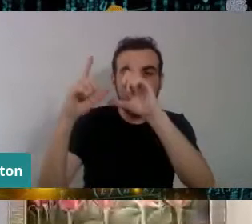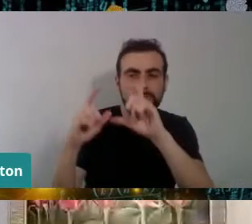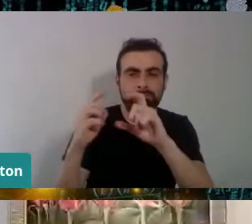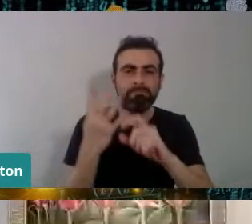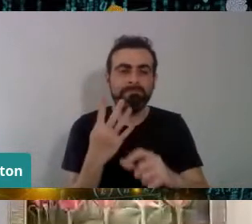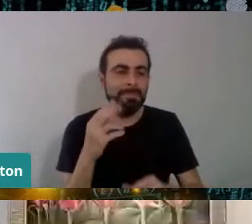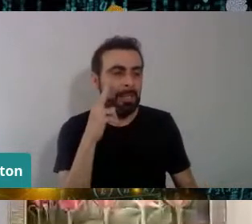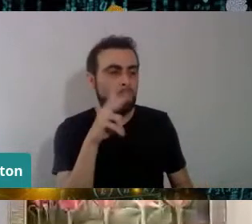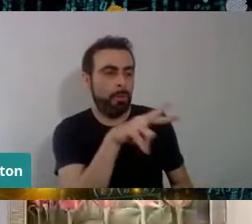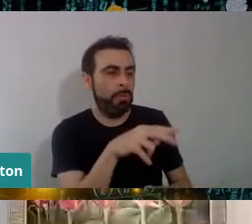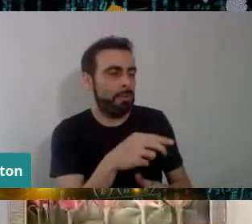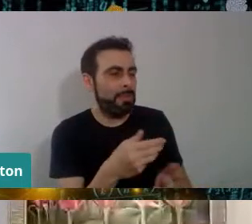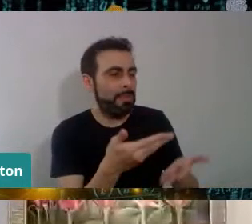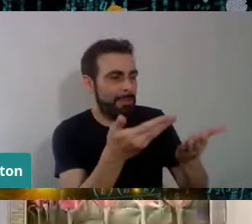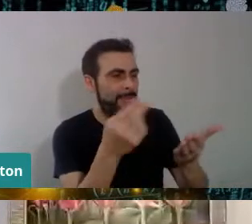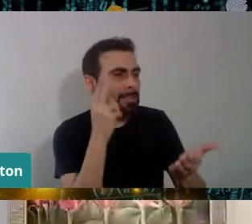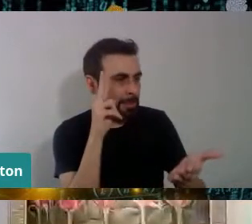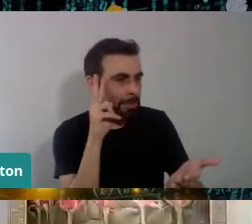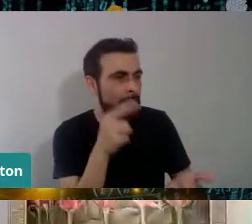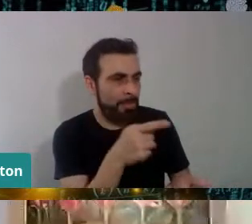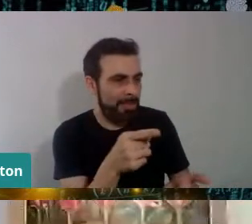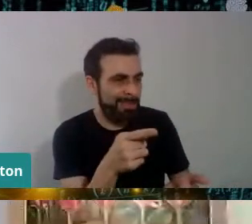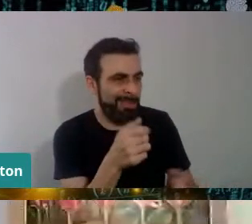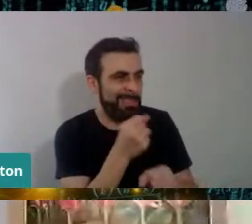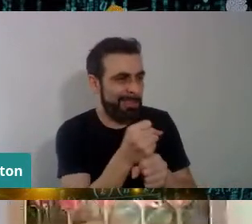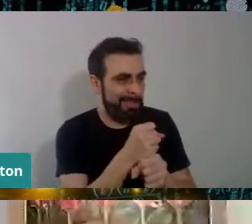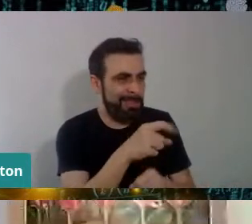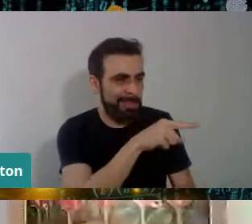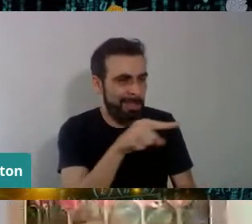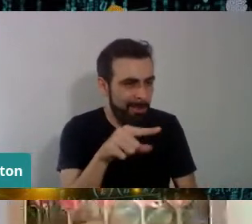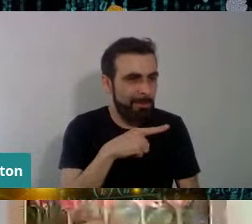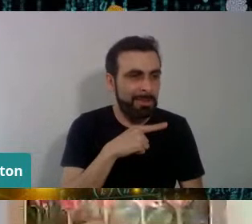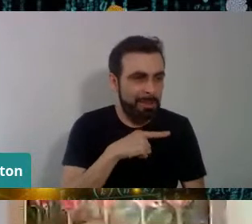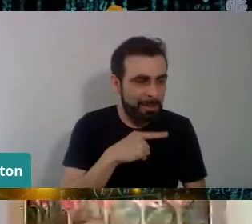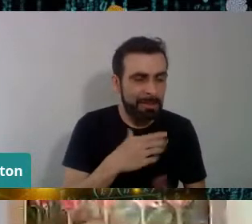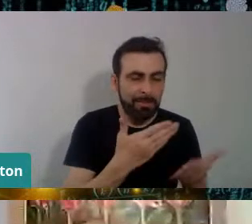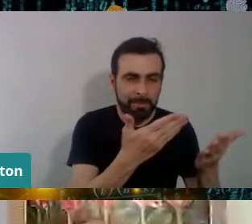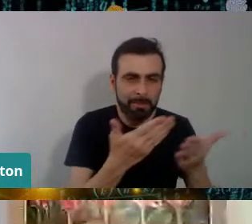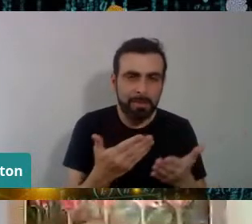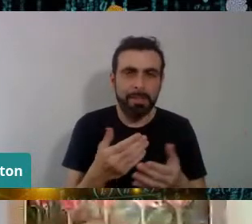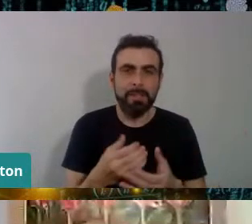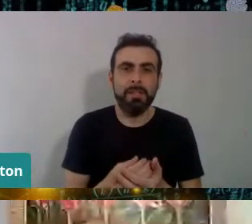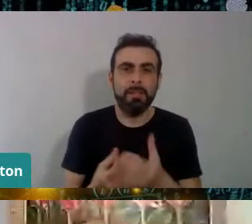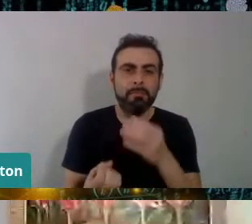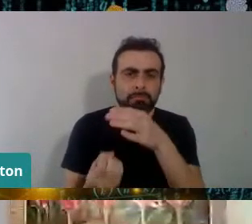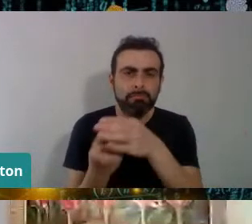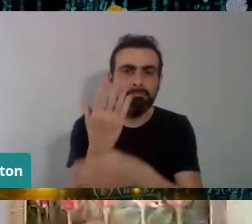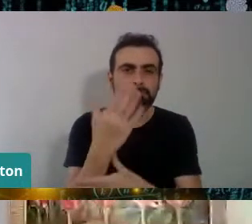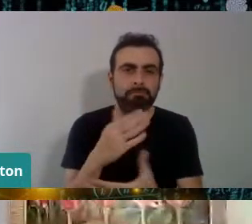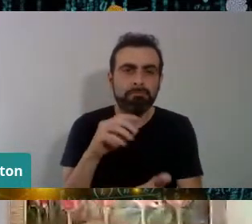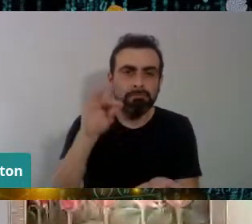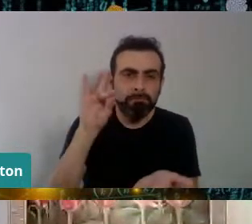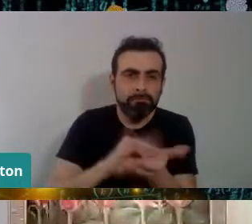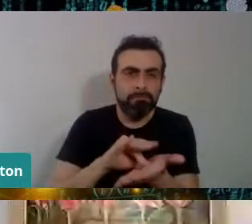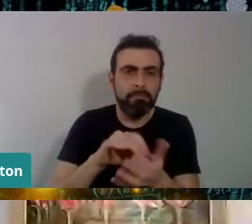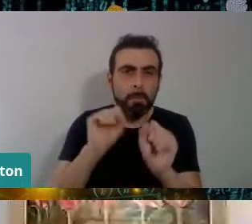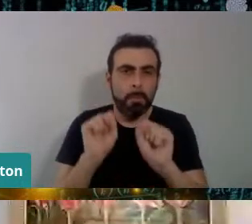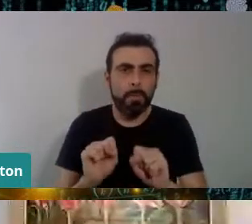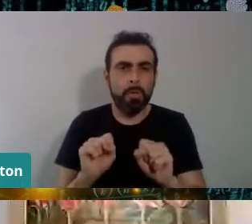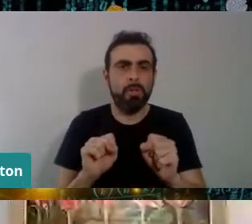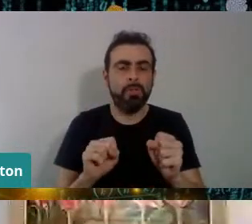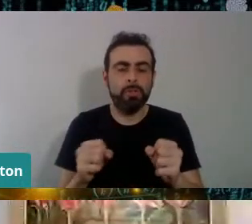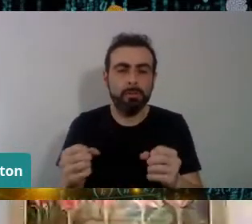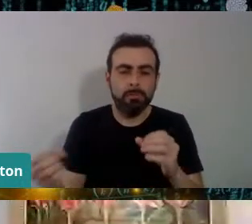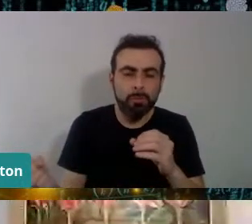então, relembrando, né, daquele ano, que foi o ano da autorização de funcionamento desse novo curso